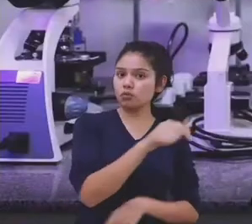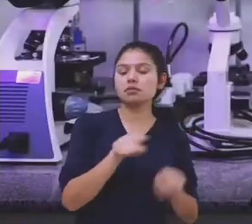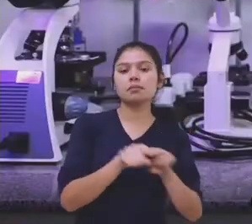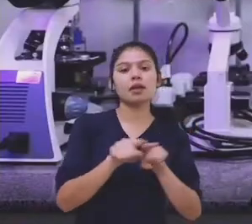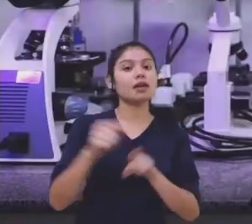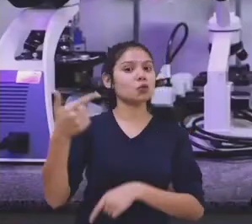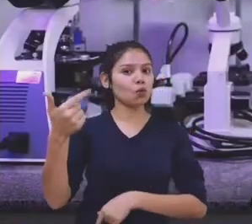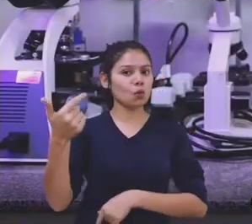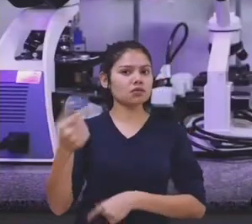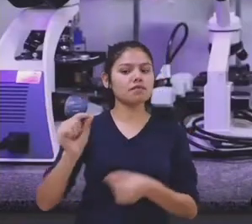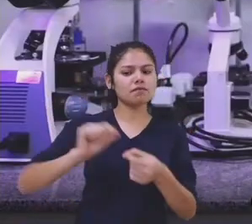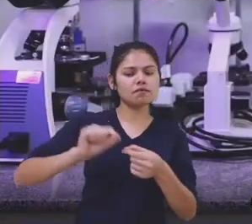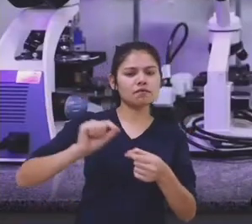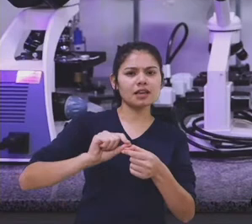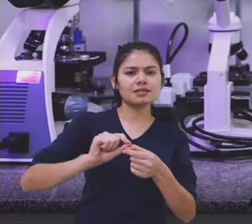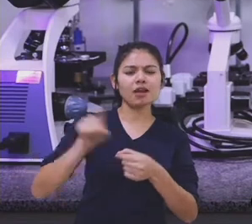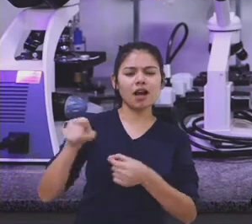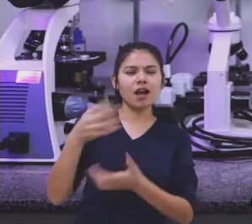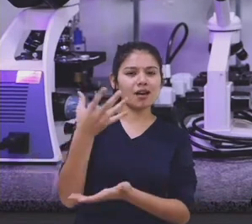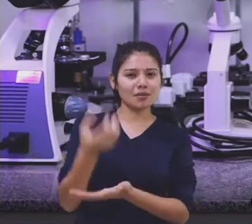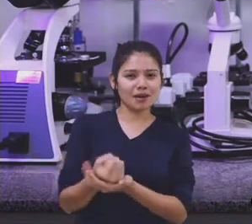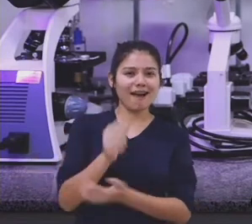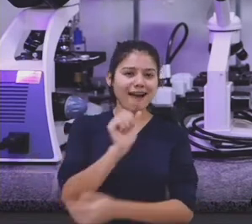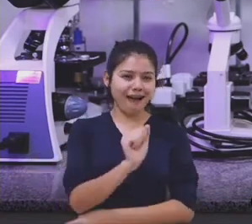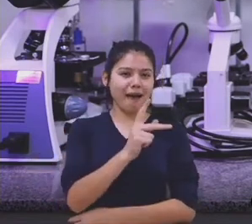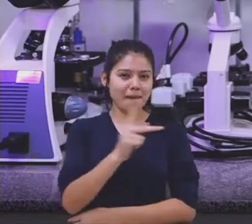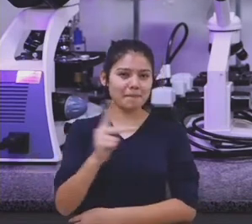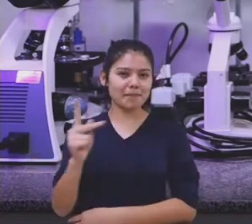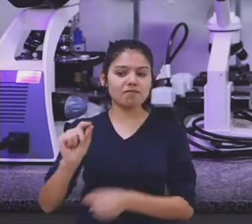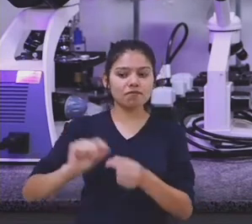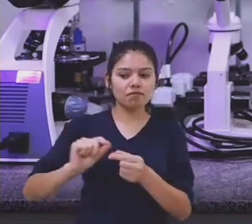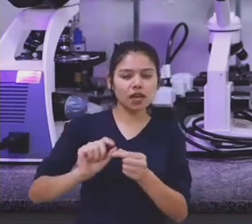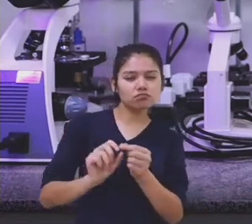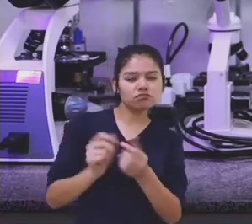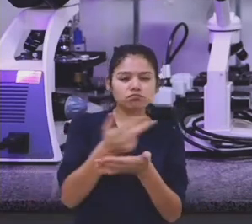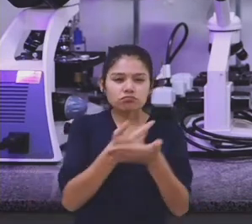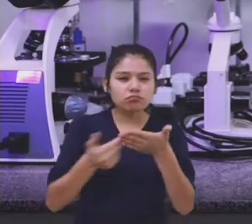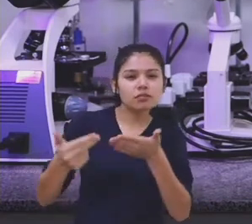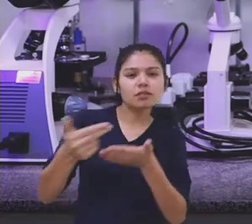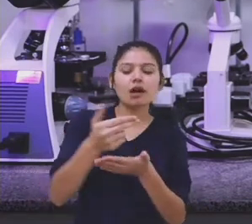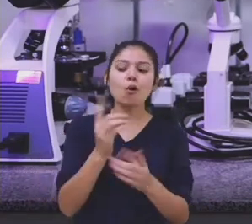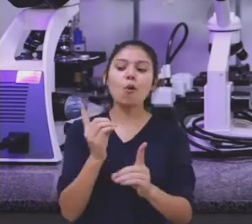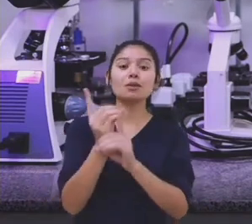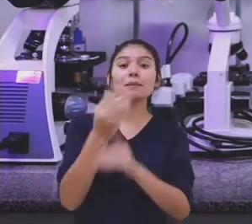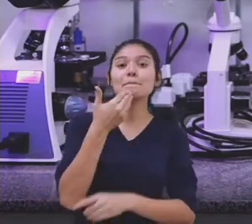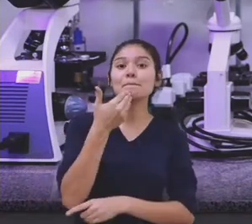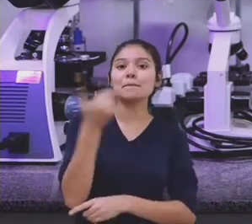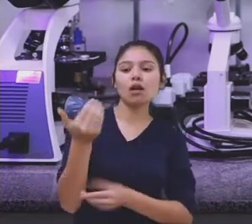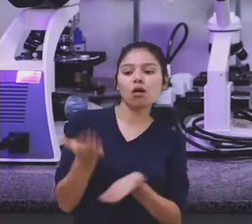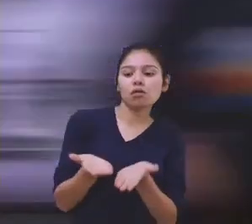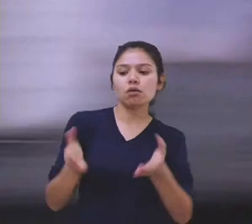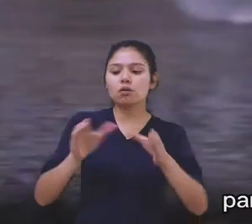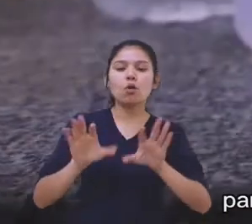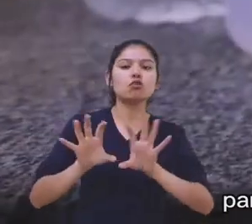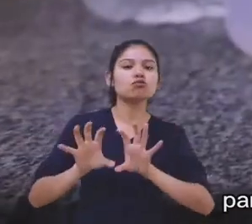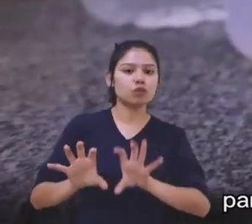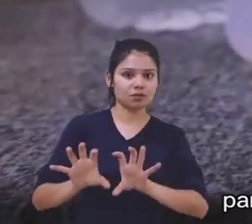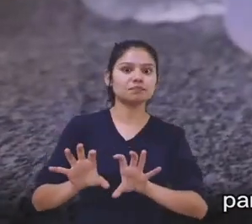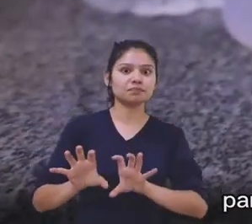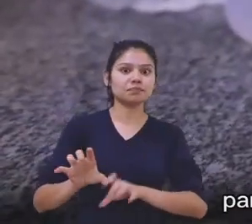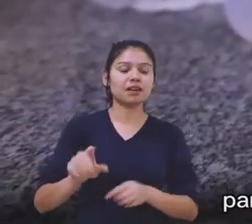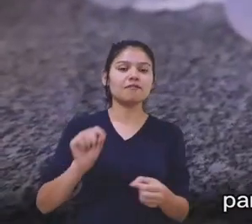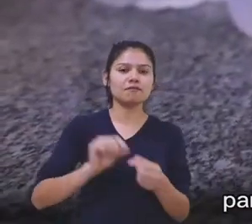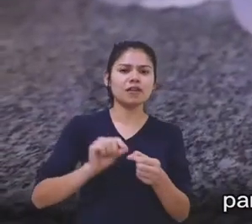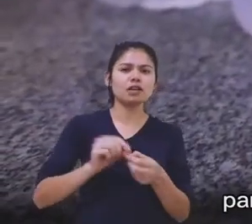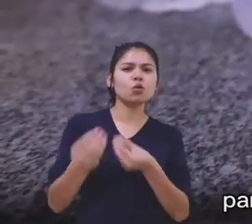ambiente. Elaboramos um protótipo 3D no aplicativo Tinkercard para encontrar o melhor molde da embalagem biodegradável. Para